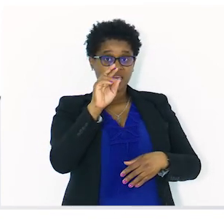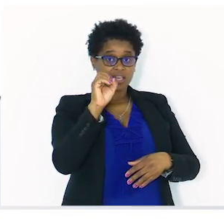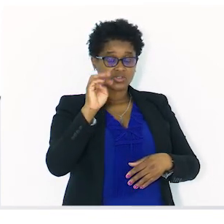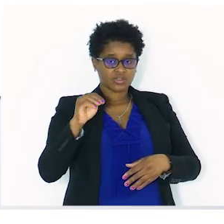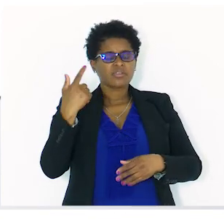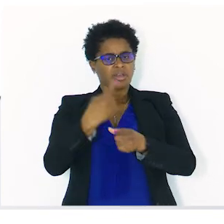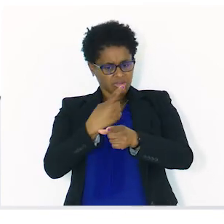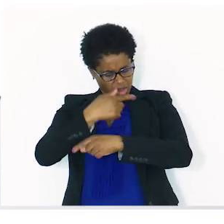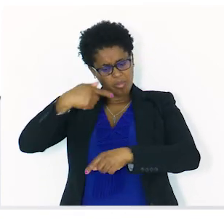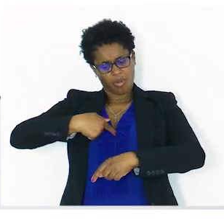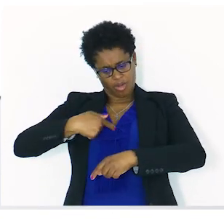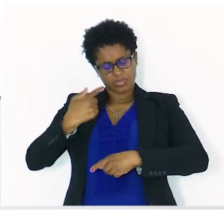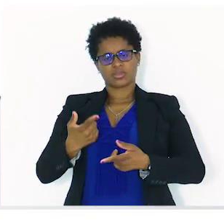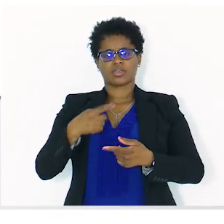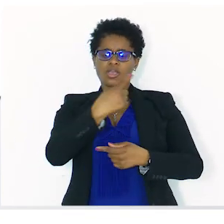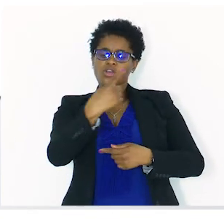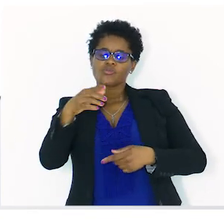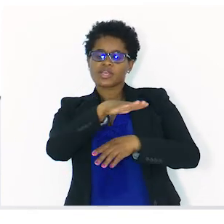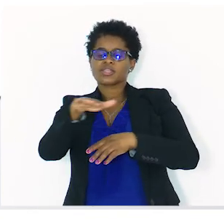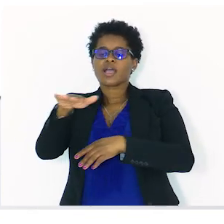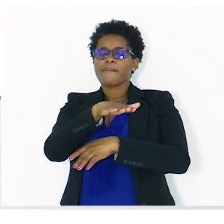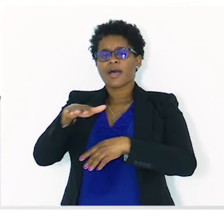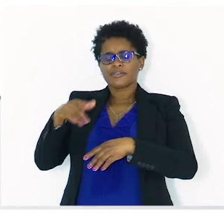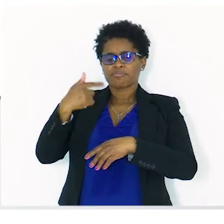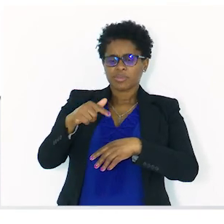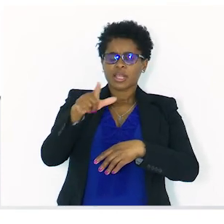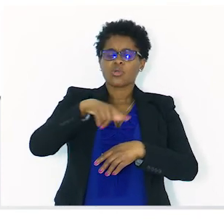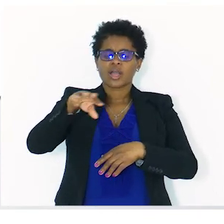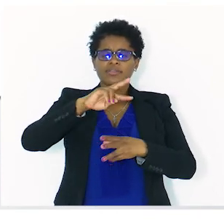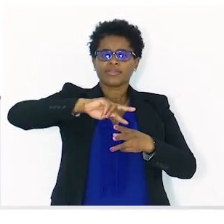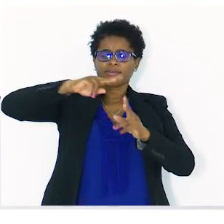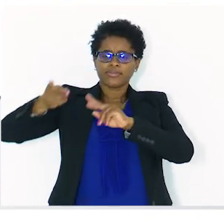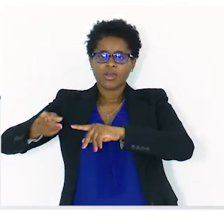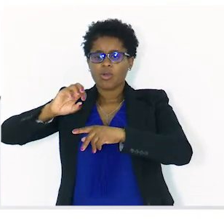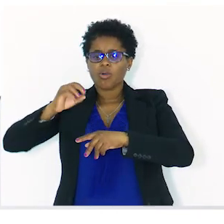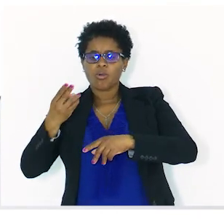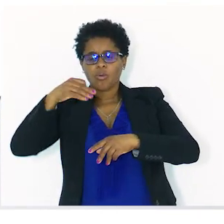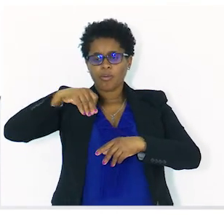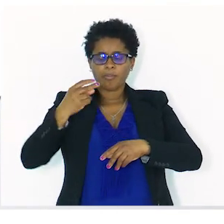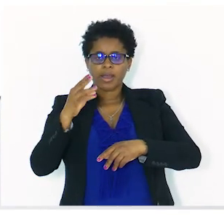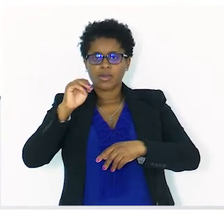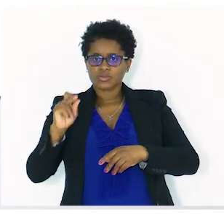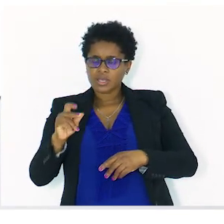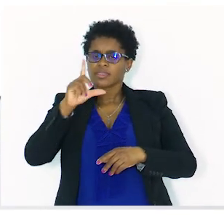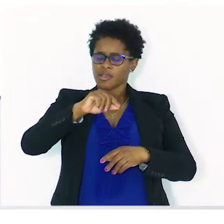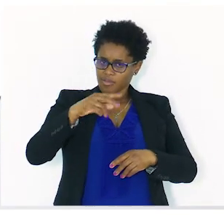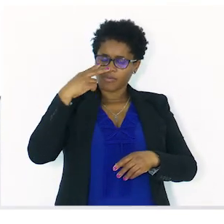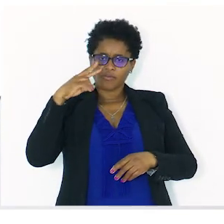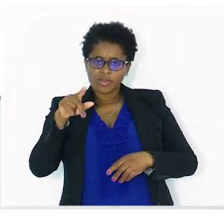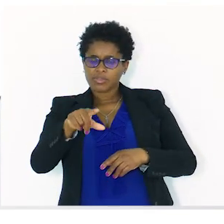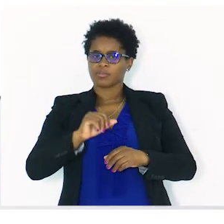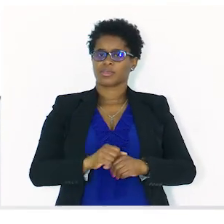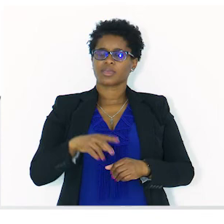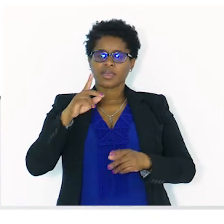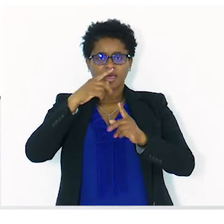características próprias. Entre cada uma das camadas existem zonas de transição ou pausas. Também vimos que a atmosfera